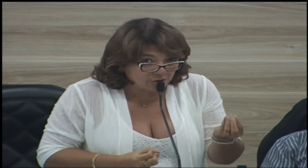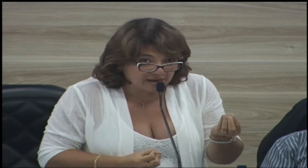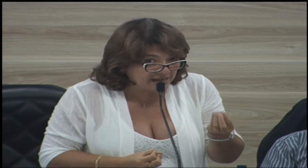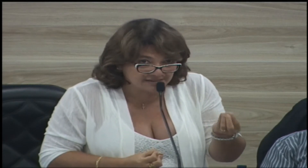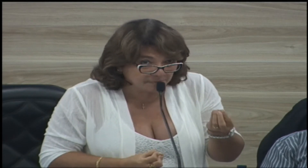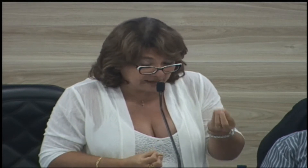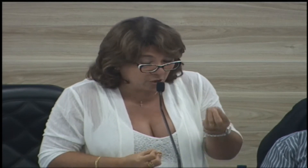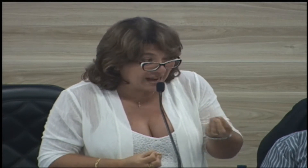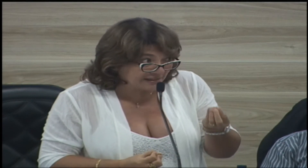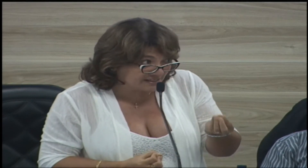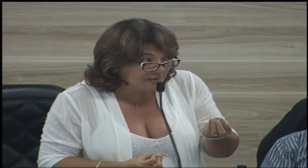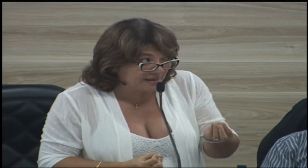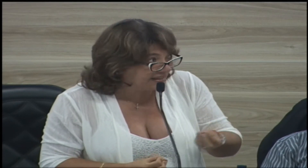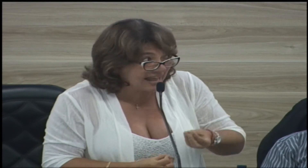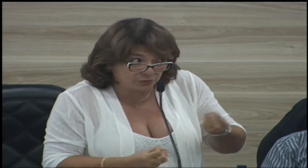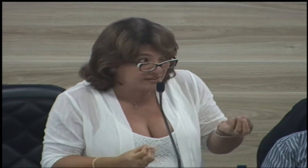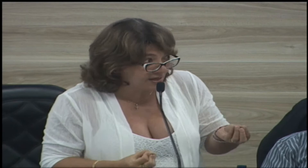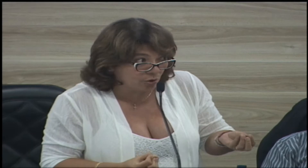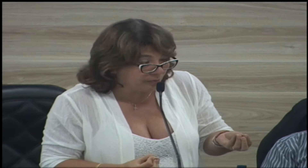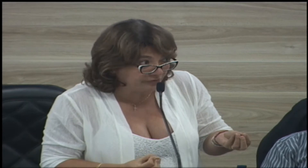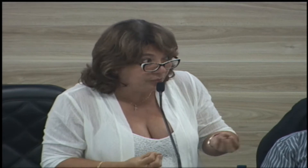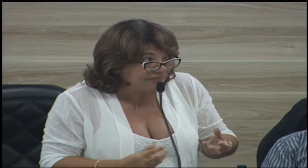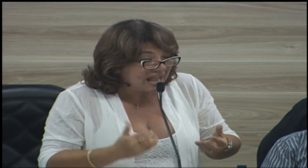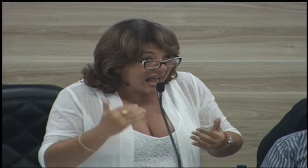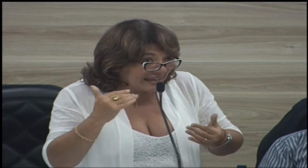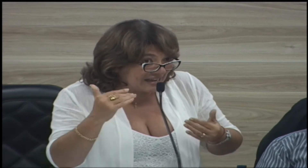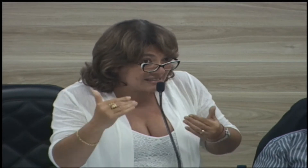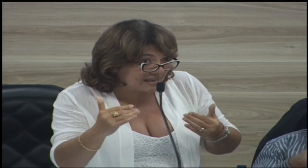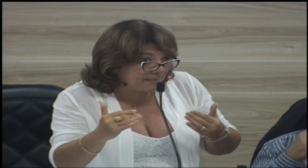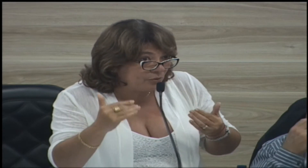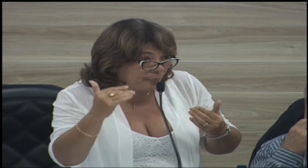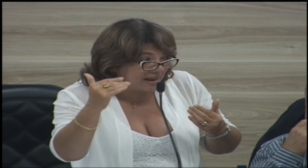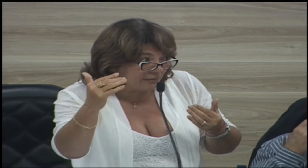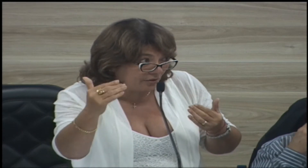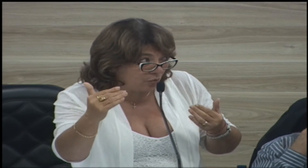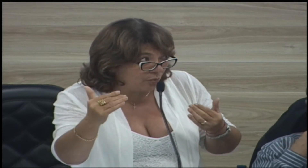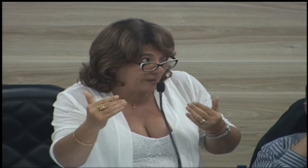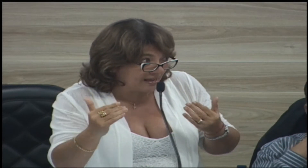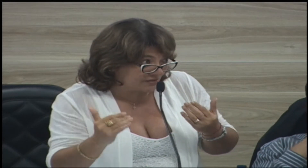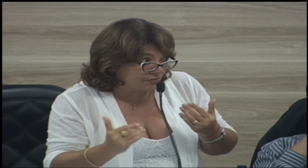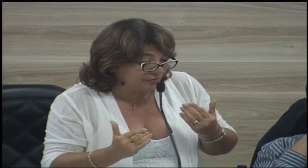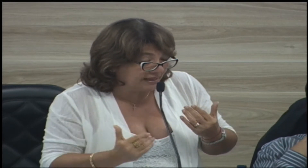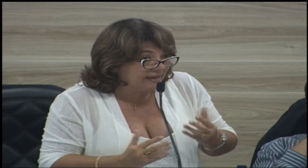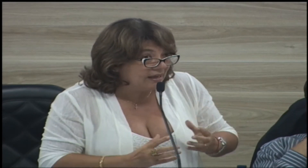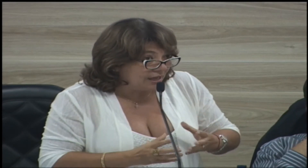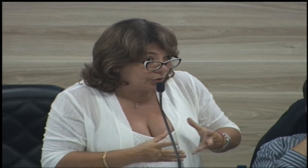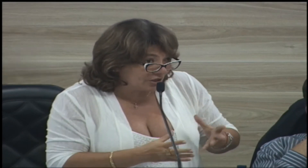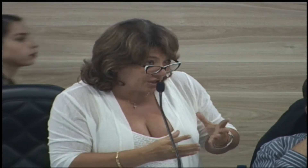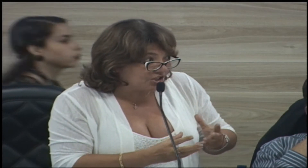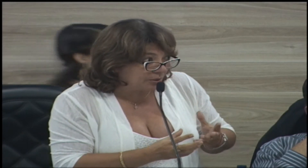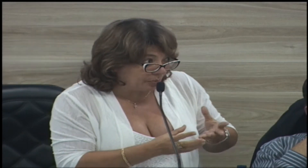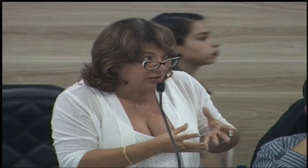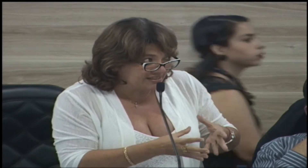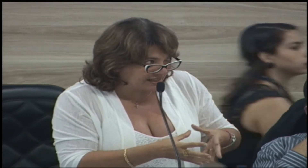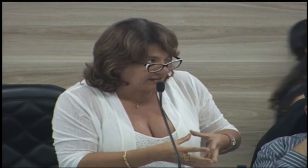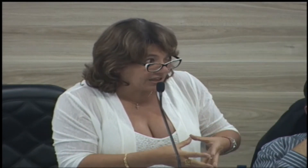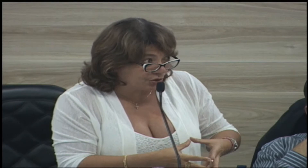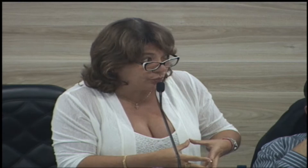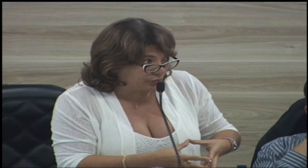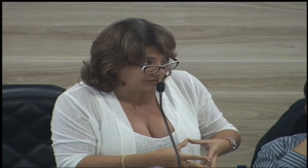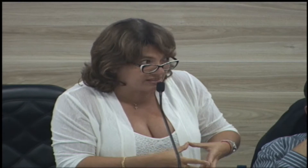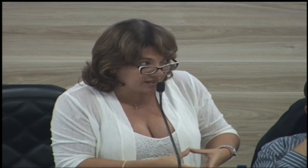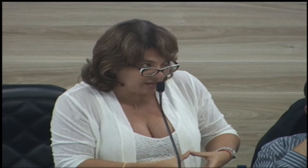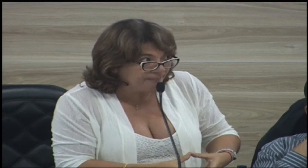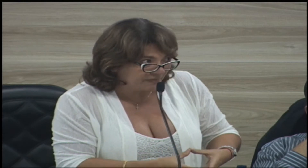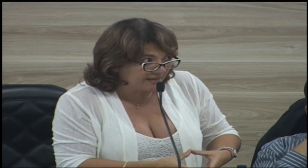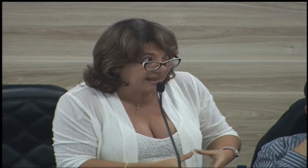que ser melhoradas de imediato, isso é óbvio, aquelas que é meio do prato e a longo prazo, né? Então, acho que a gente pode sentar